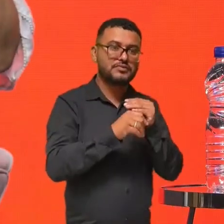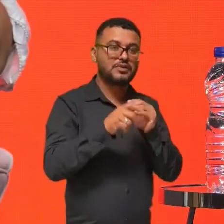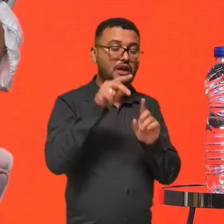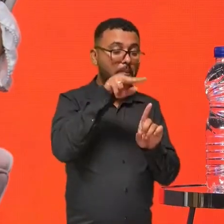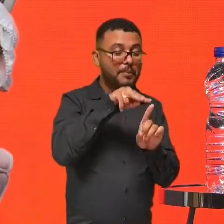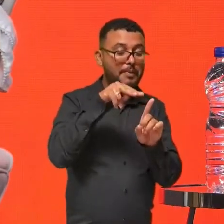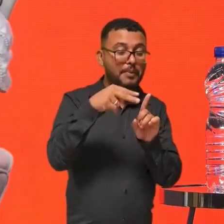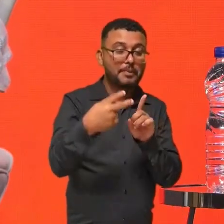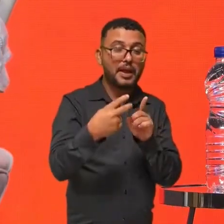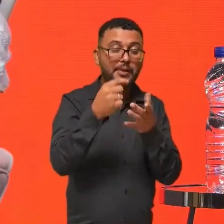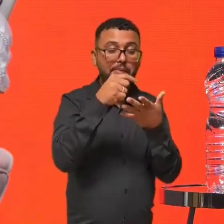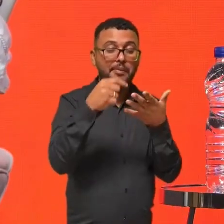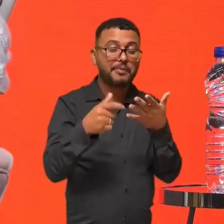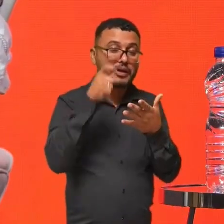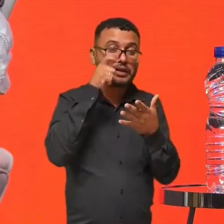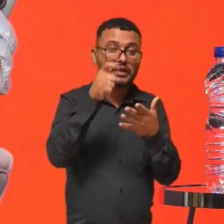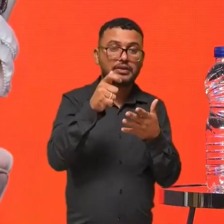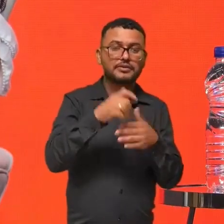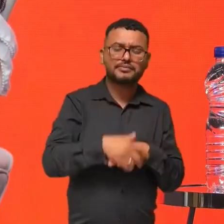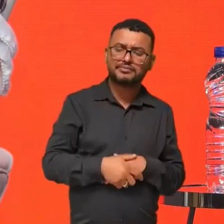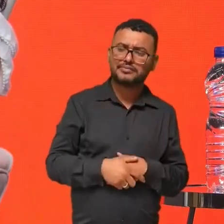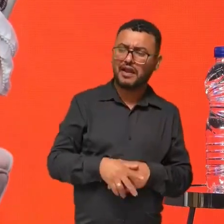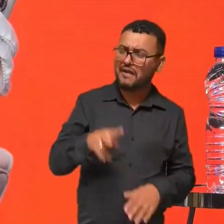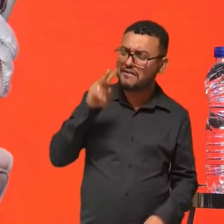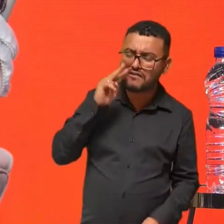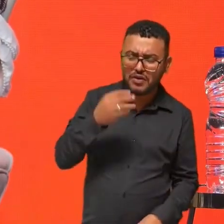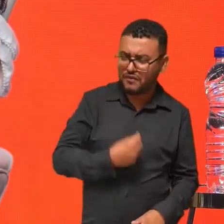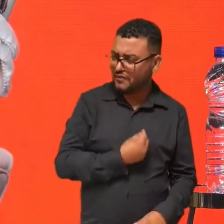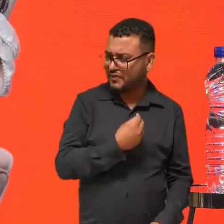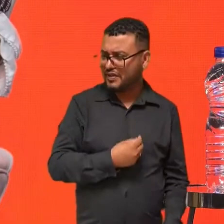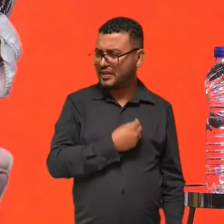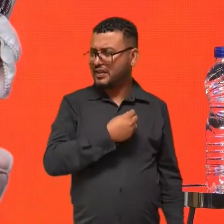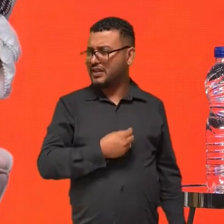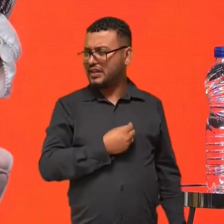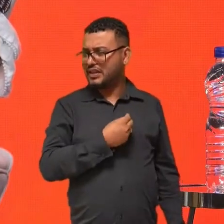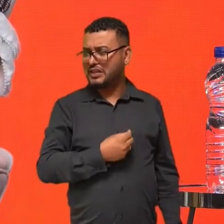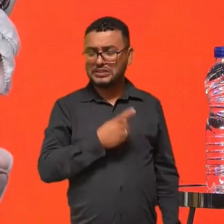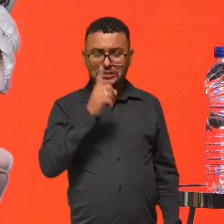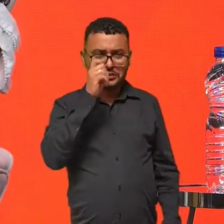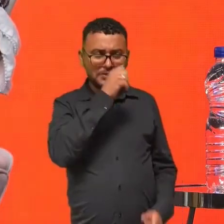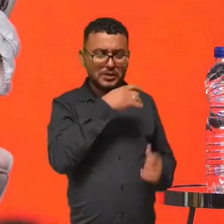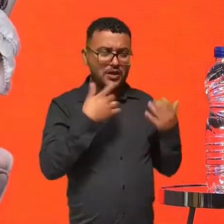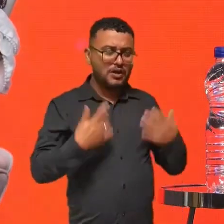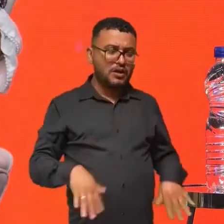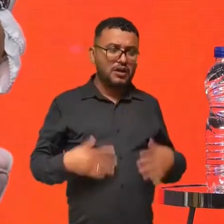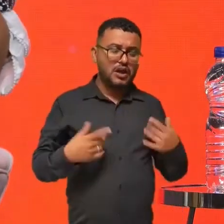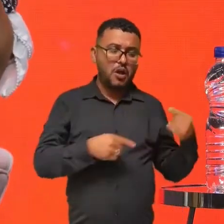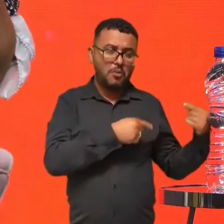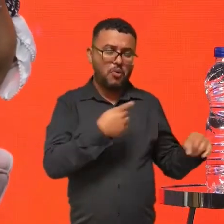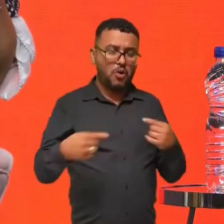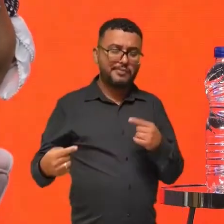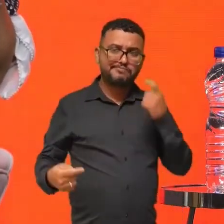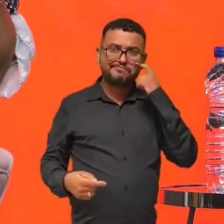todo esse cenário aqui complexo da disputa política, a gente fica pensando, mas tem brecha, tem saída para